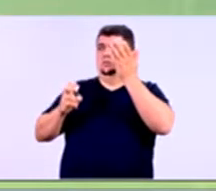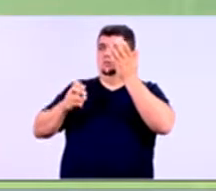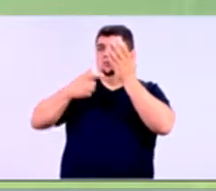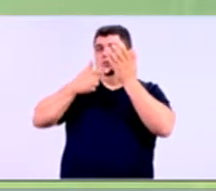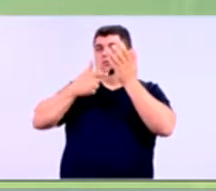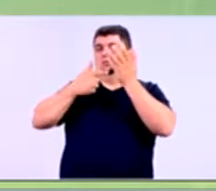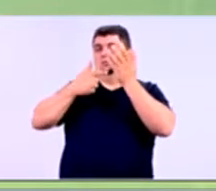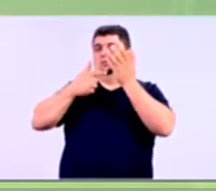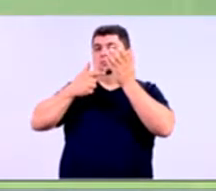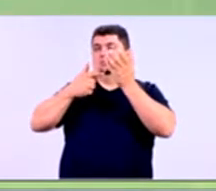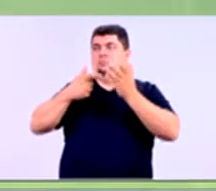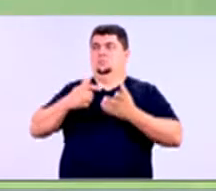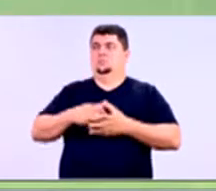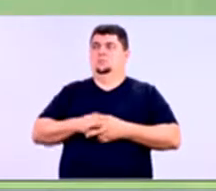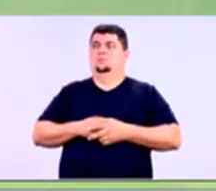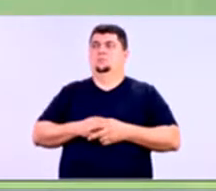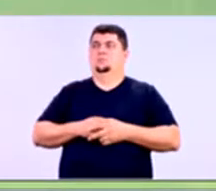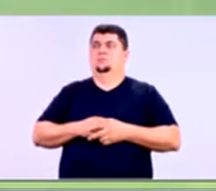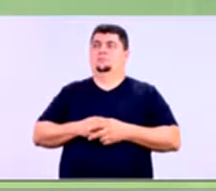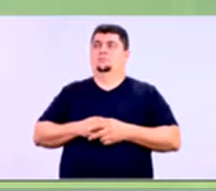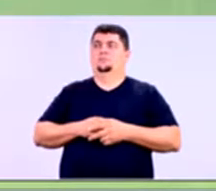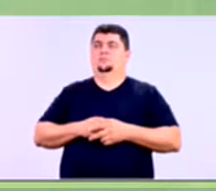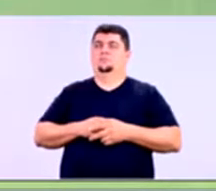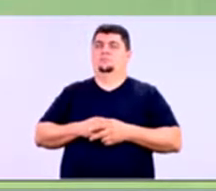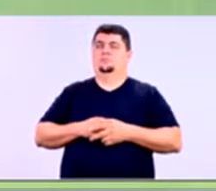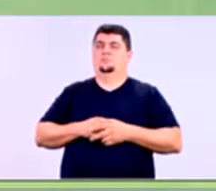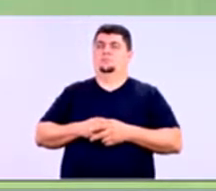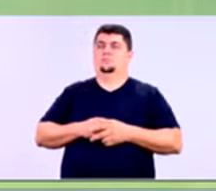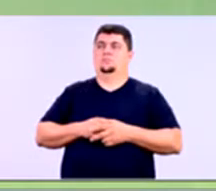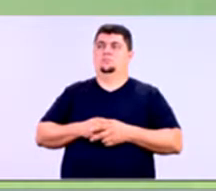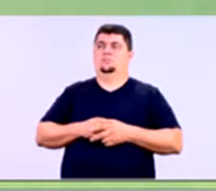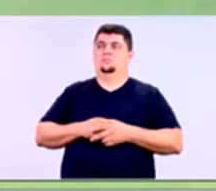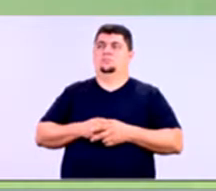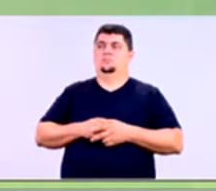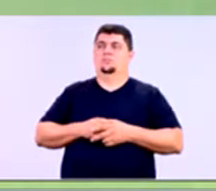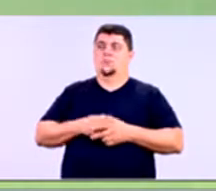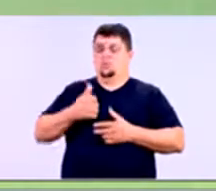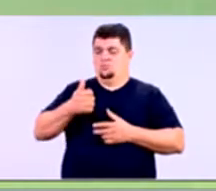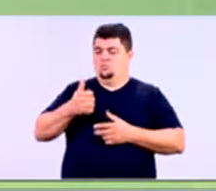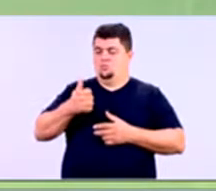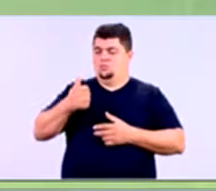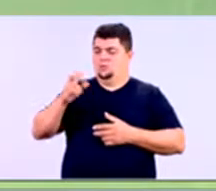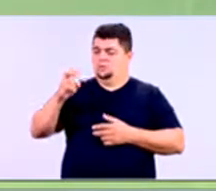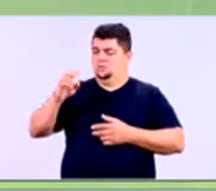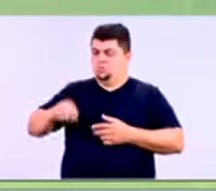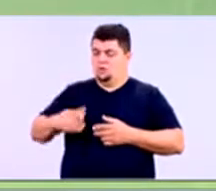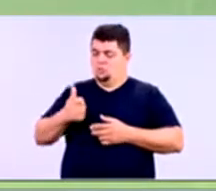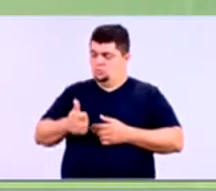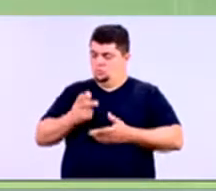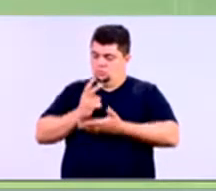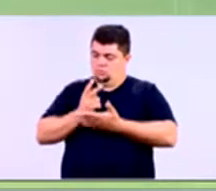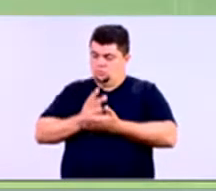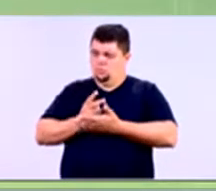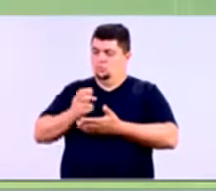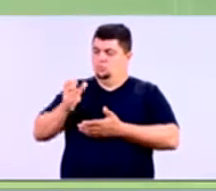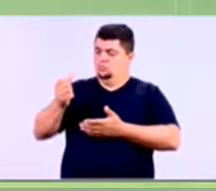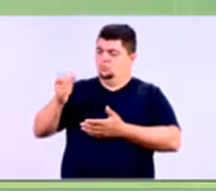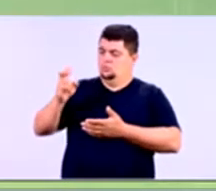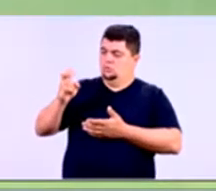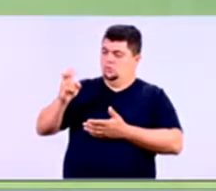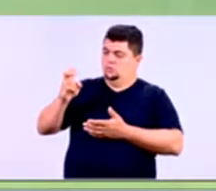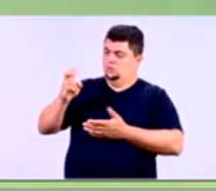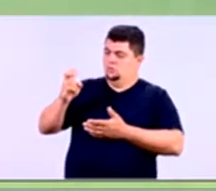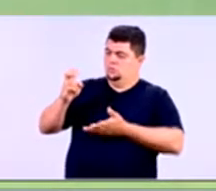minha segunda casa, eu arredondo para cima. Então eu tenho um valor de